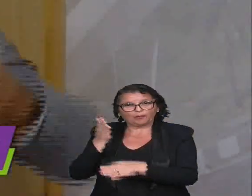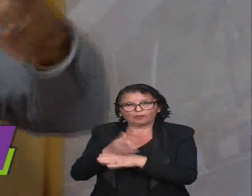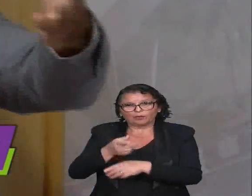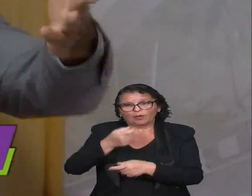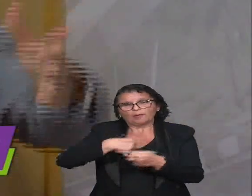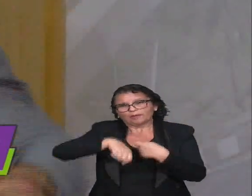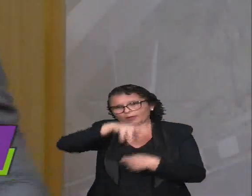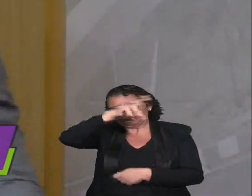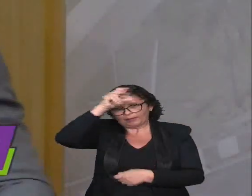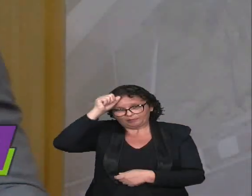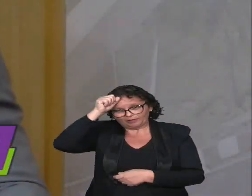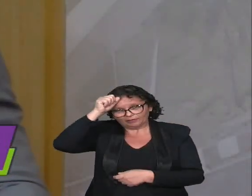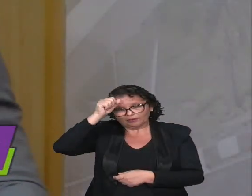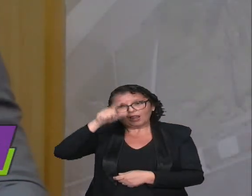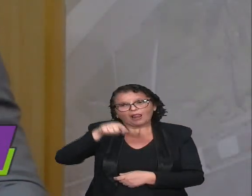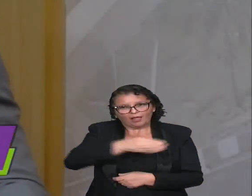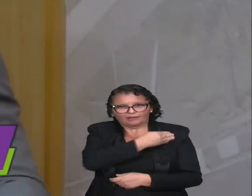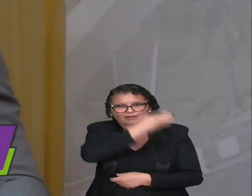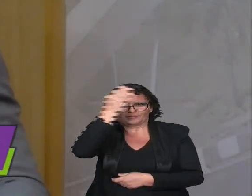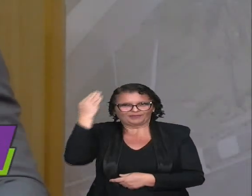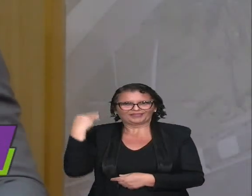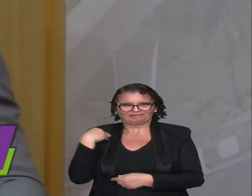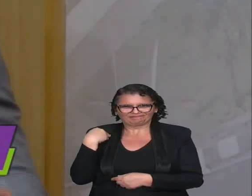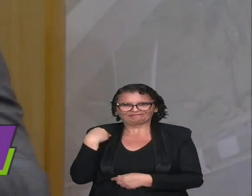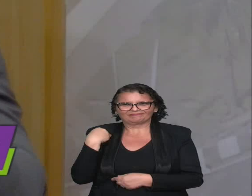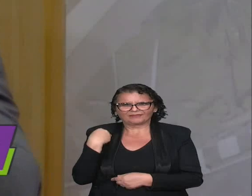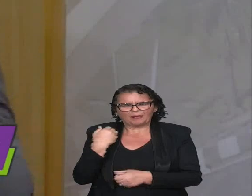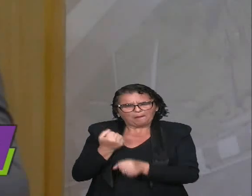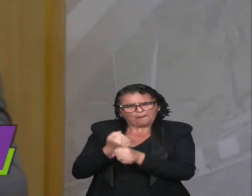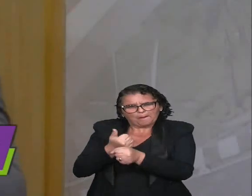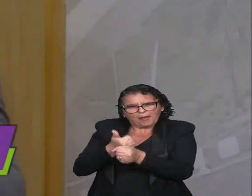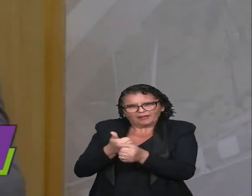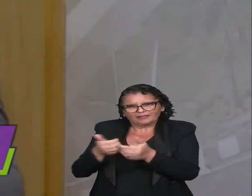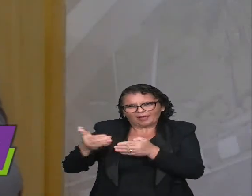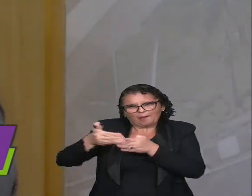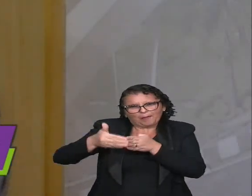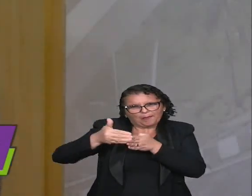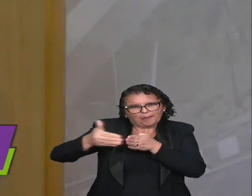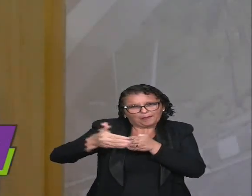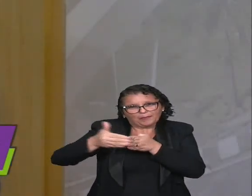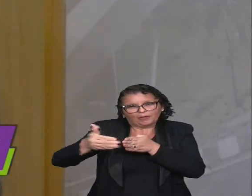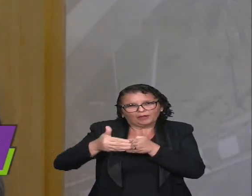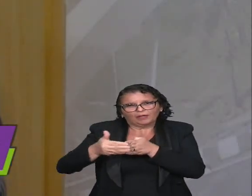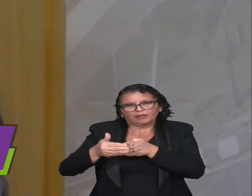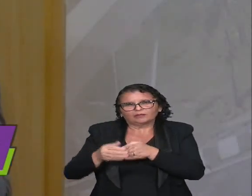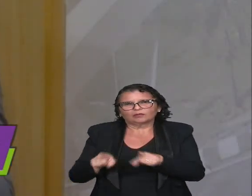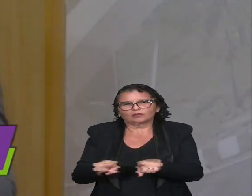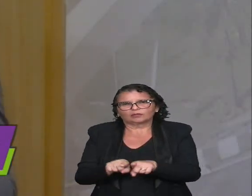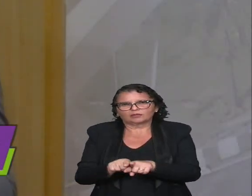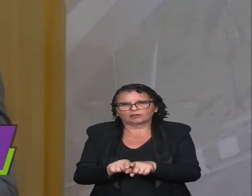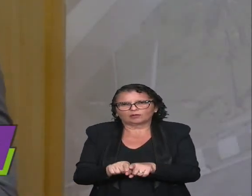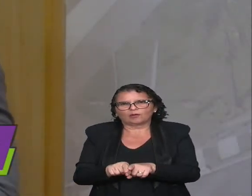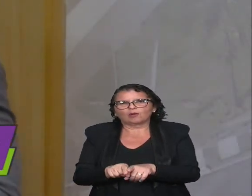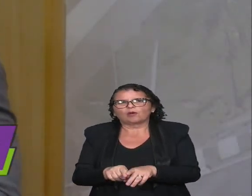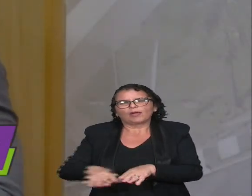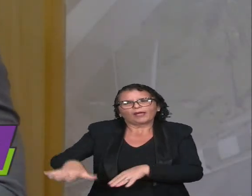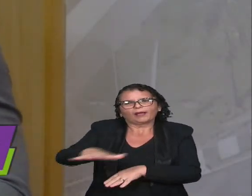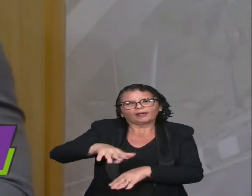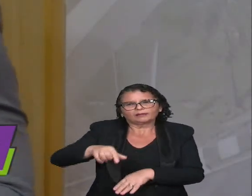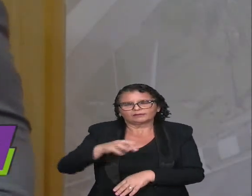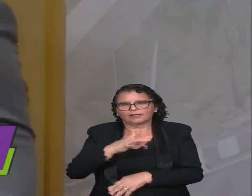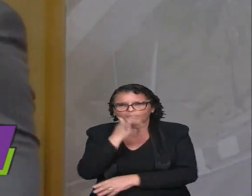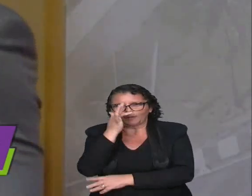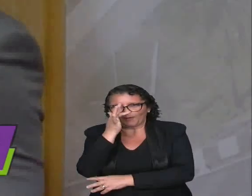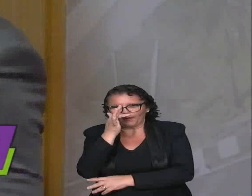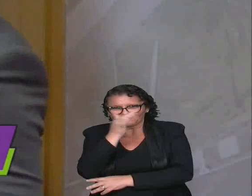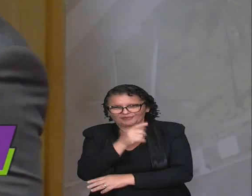prefeitura no Jardim Santa Maria bem na divisa do Santa Maria com o Recanto das Rosas né